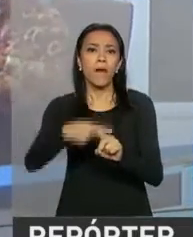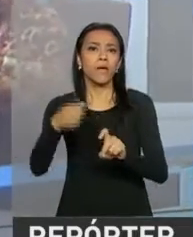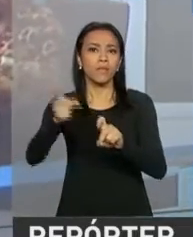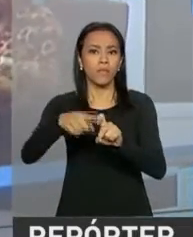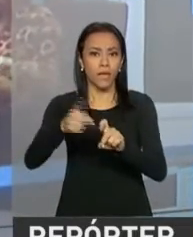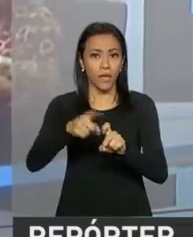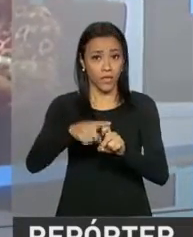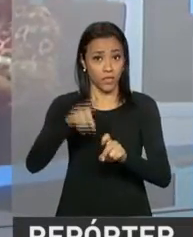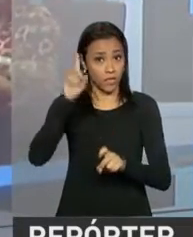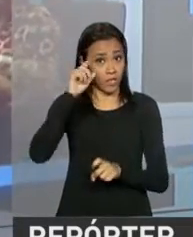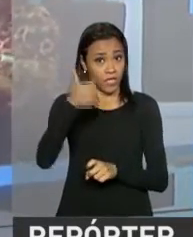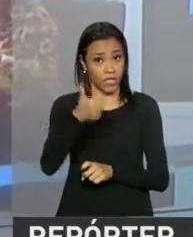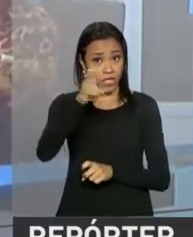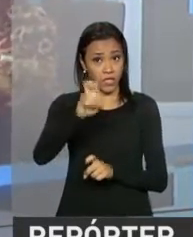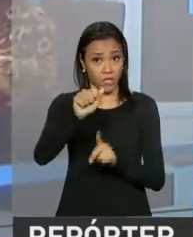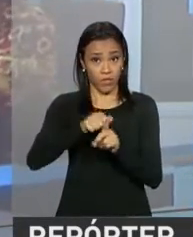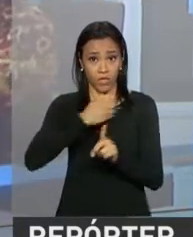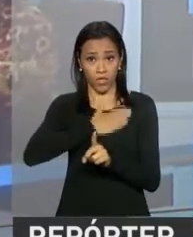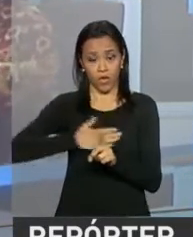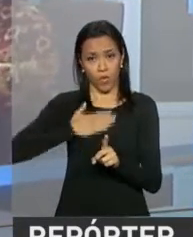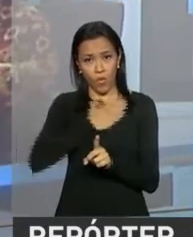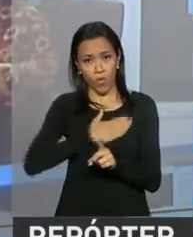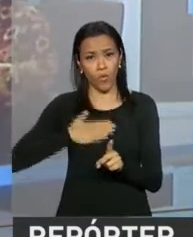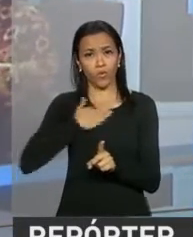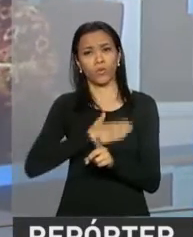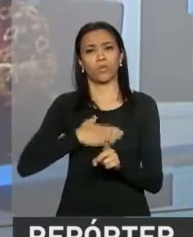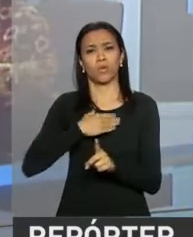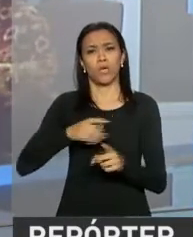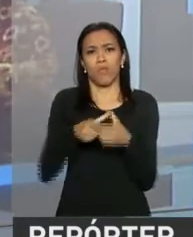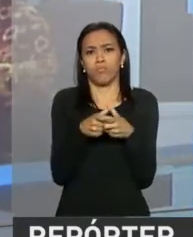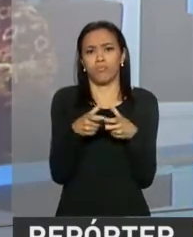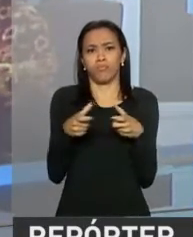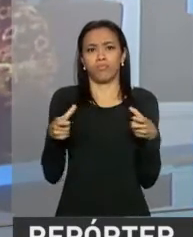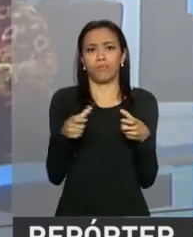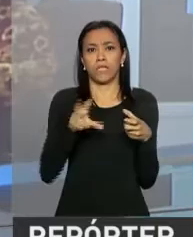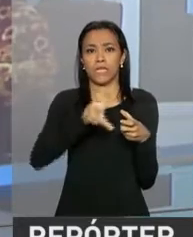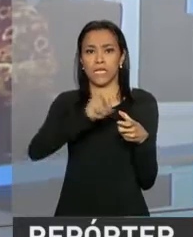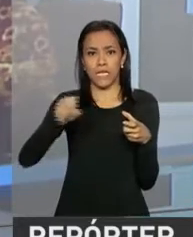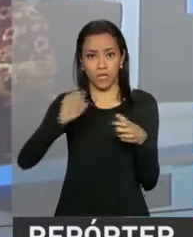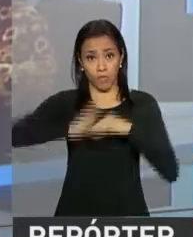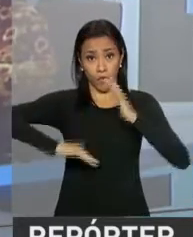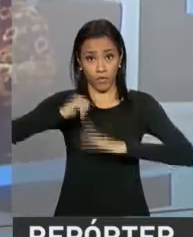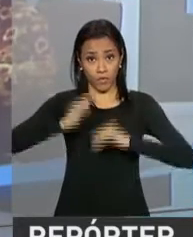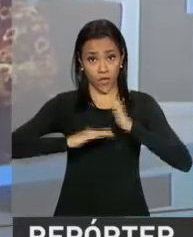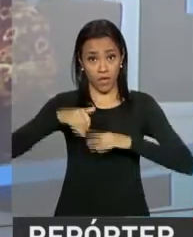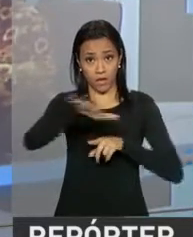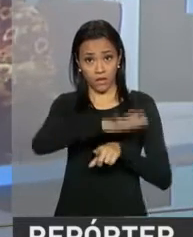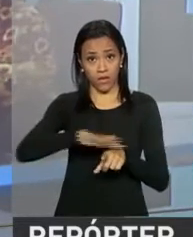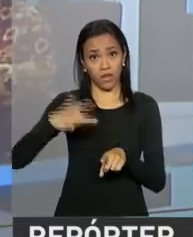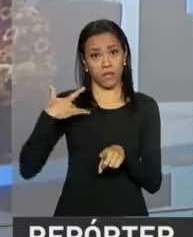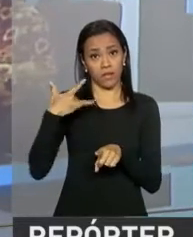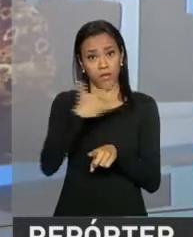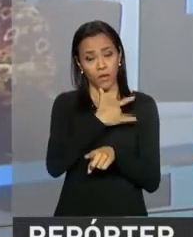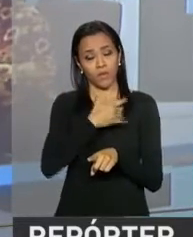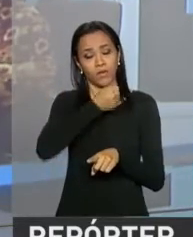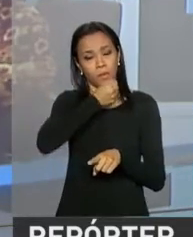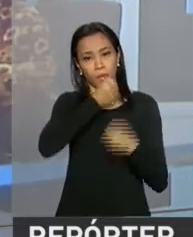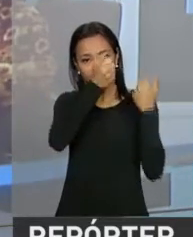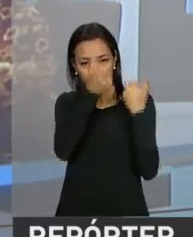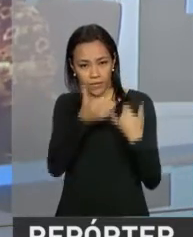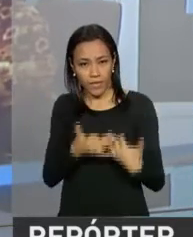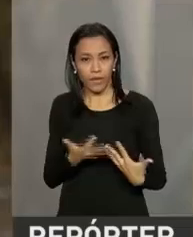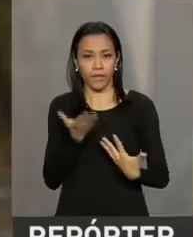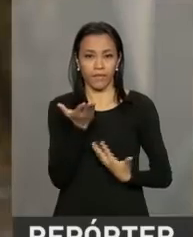de agosto o reforço de mais de 500 profissionais de saúde os detalhes com o repórter leonardo meira